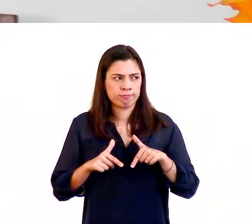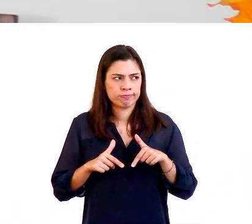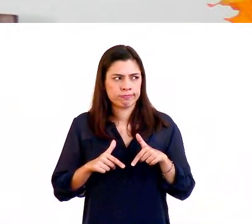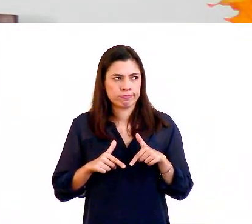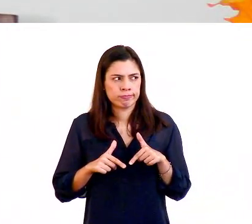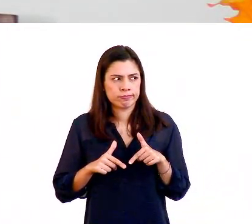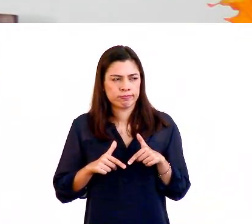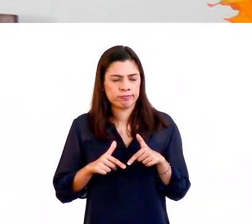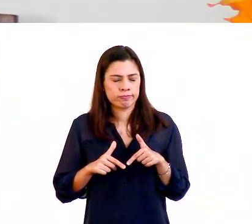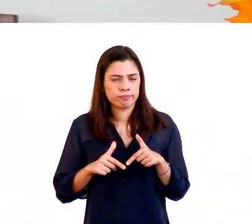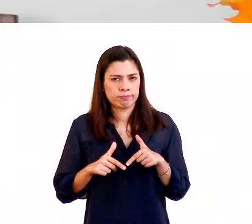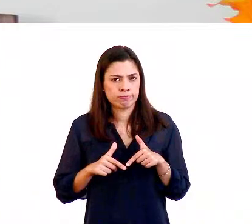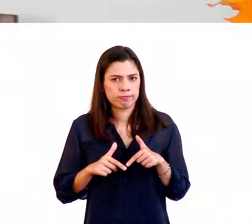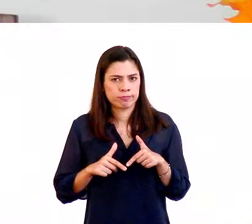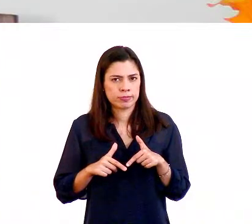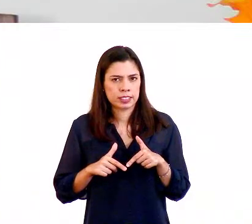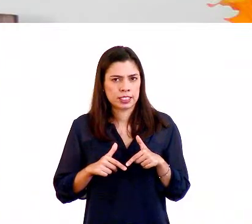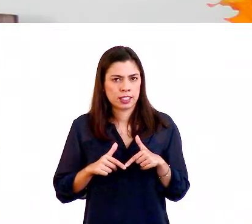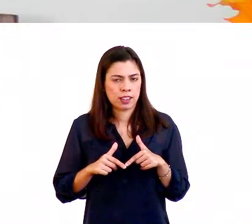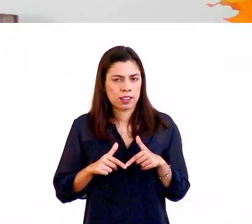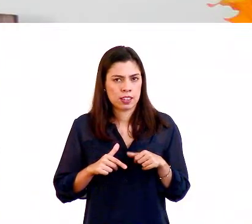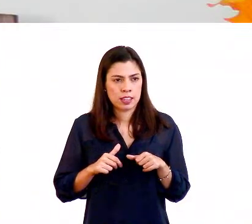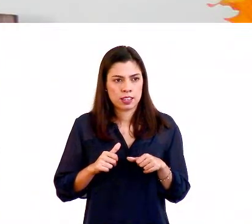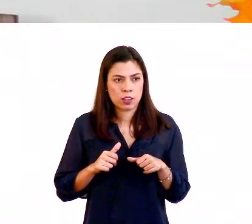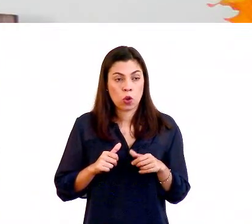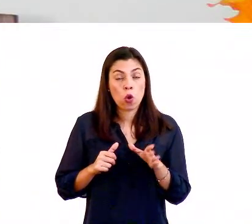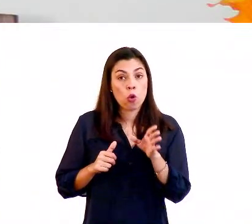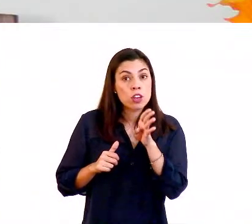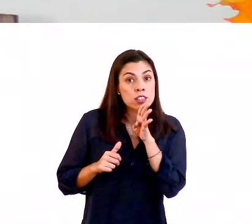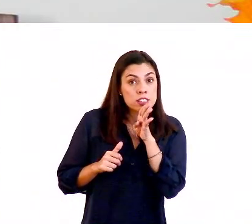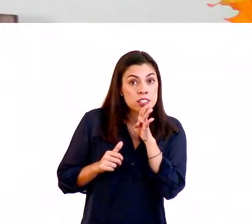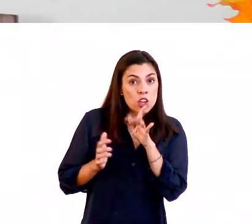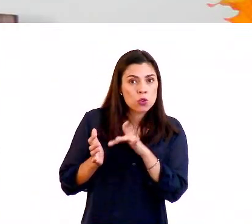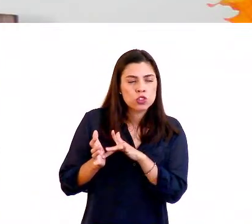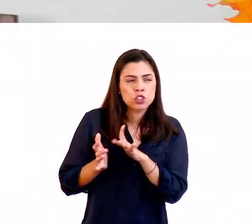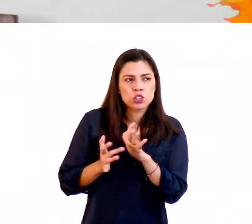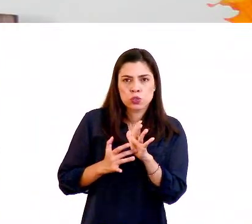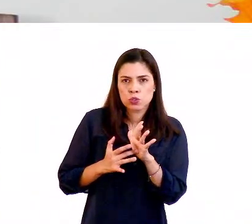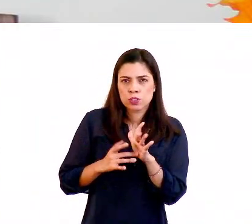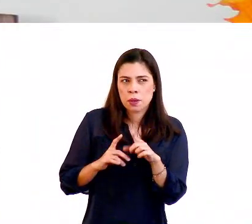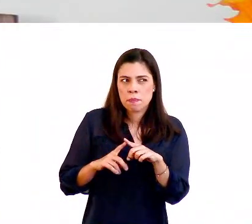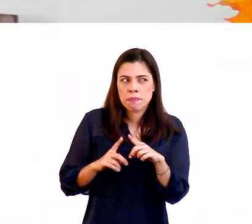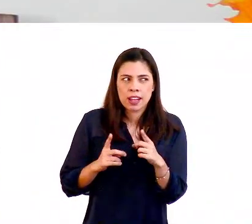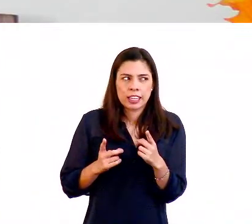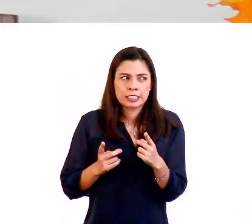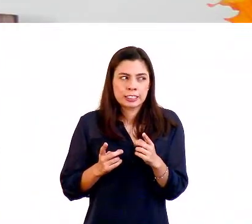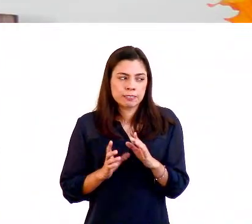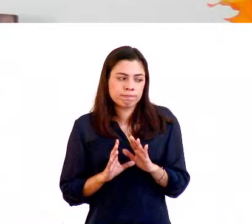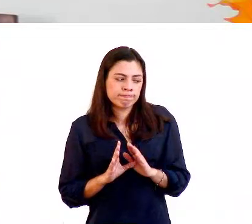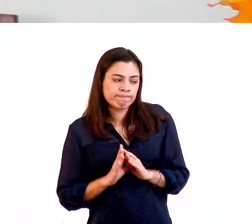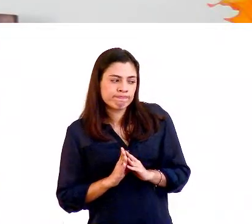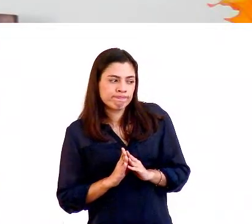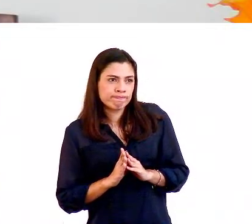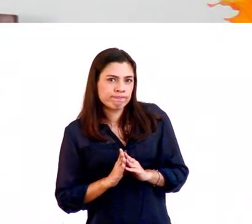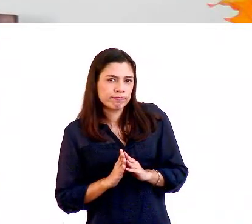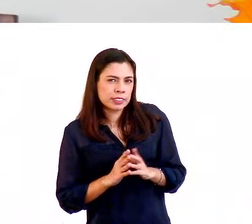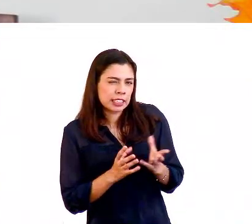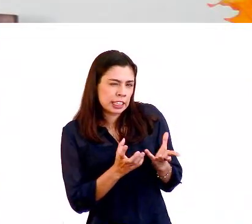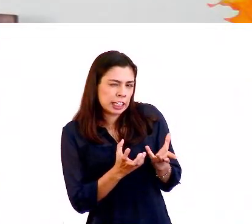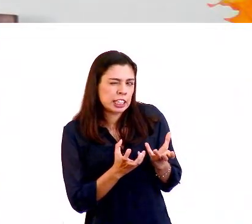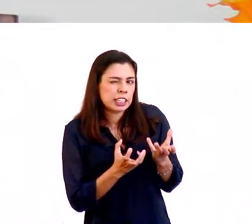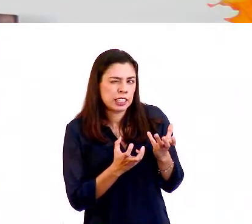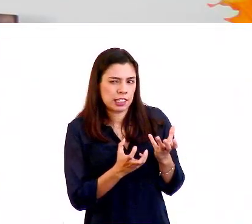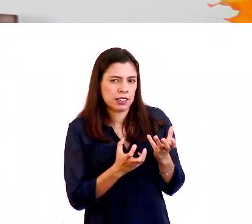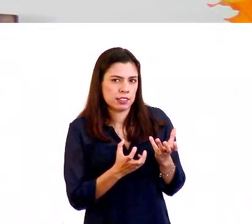toda cheia de paramentos. Por isso toda essa carta foi escrita para mostrar, ok, grande coisa que são os paramentos, eles